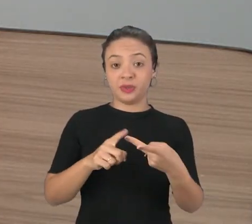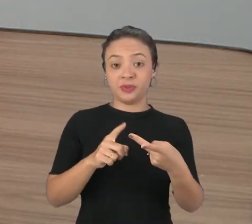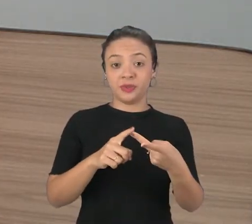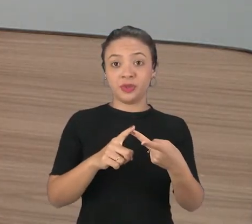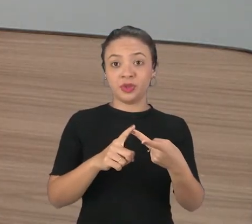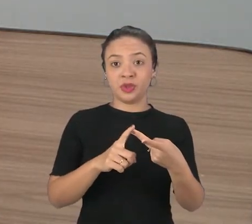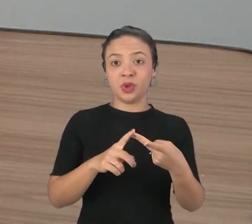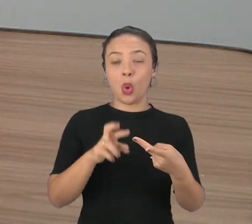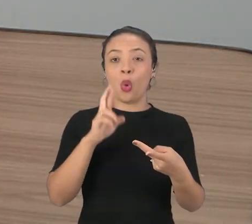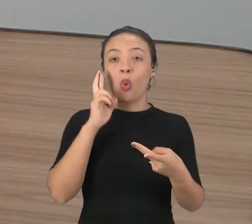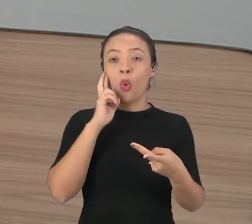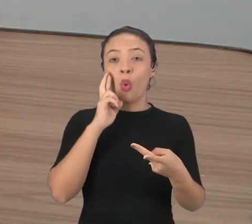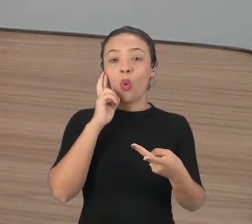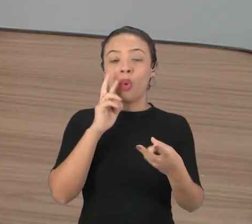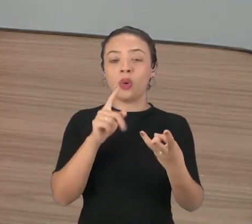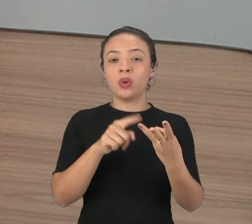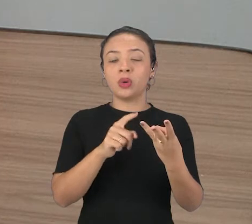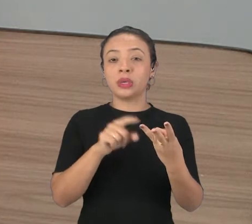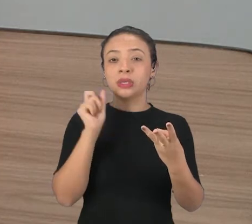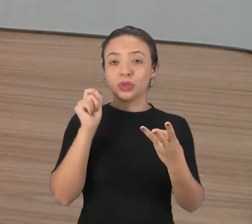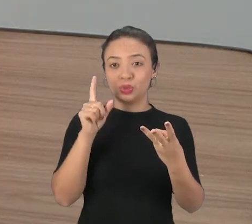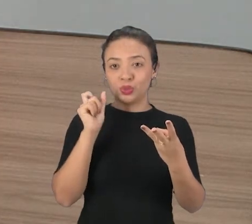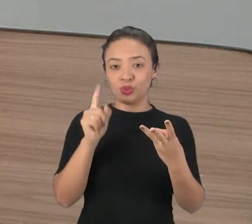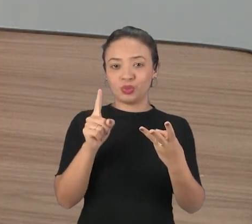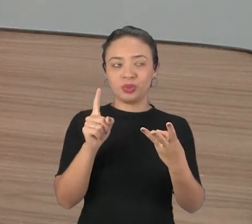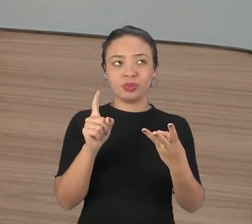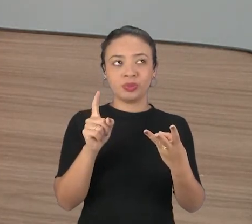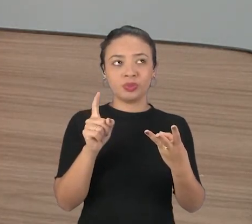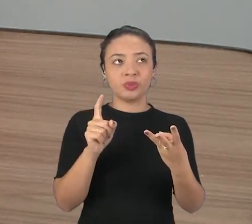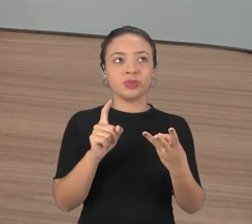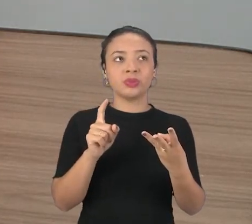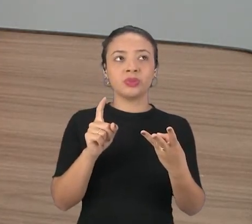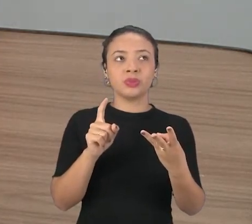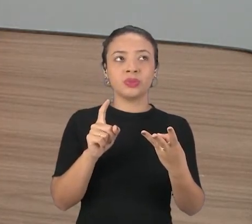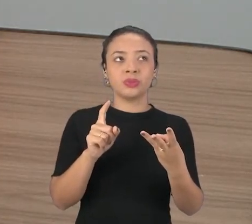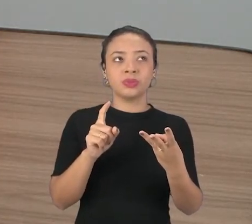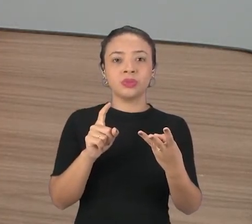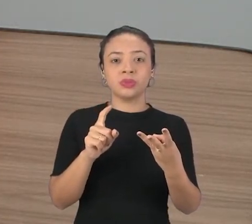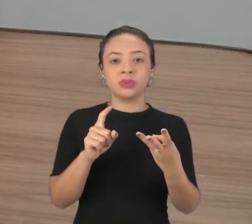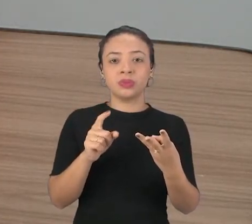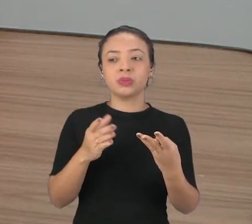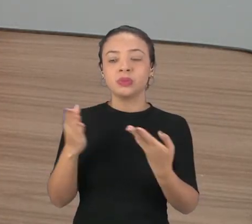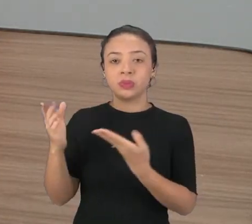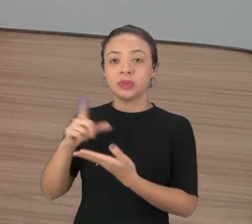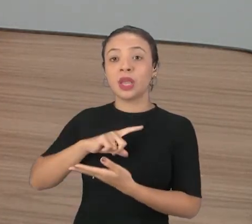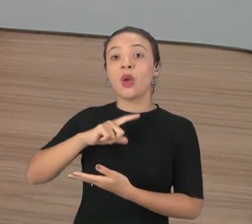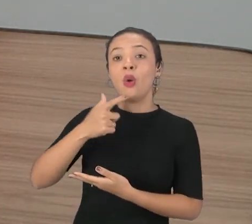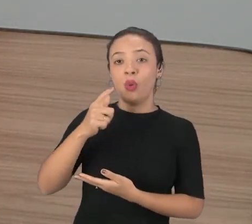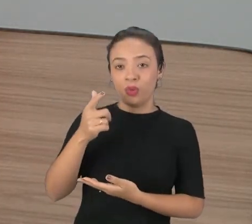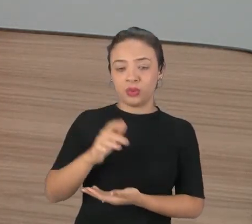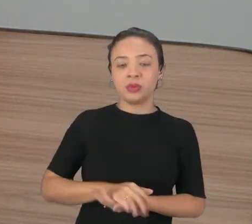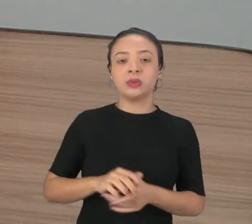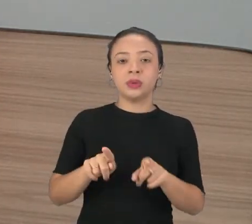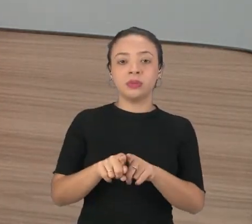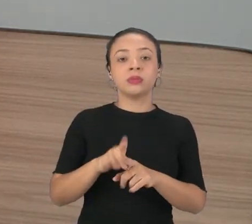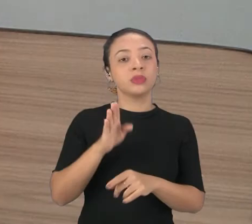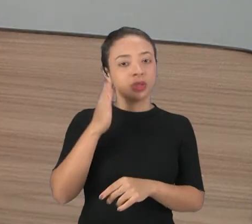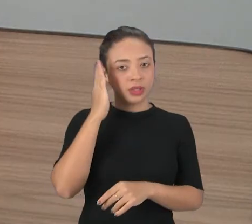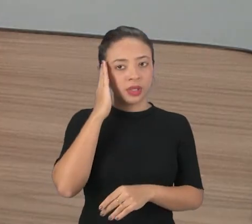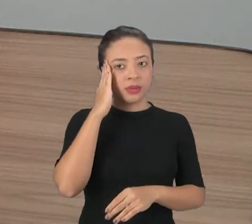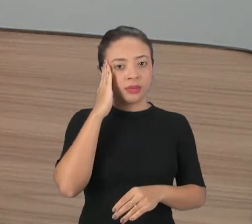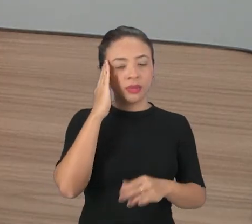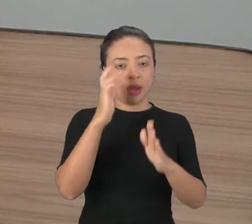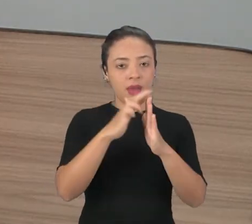rosa e azul aqui está as outras pulseiras muito bem nós já sabemos o